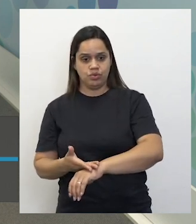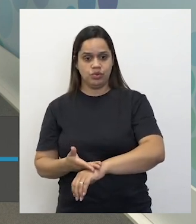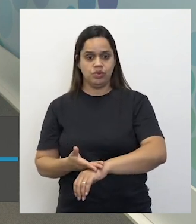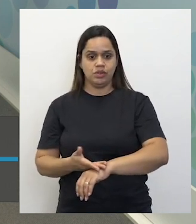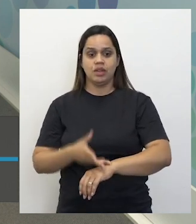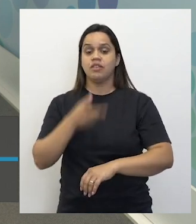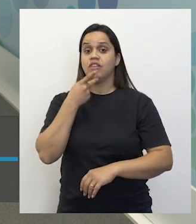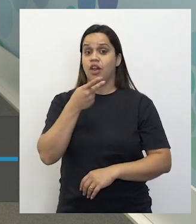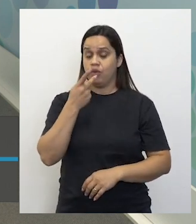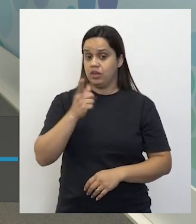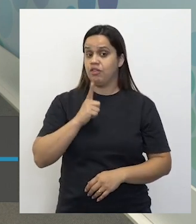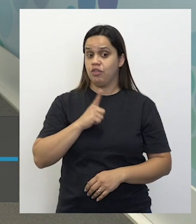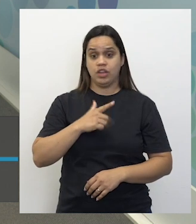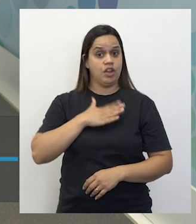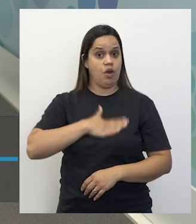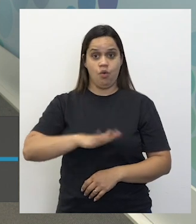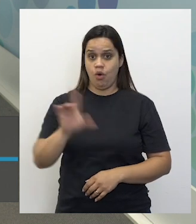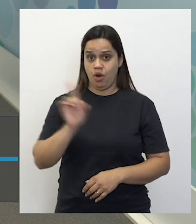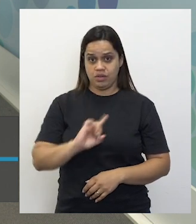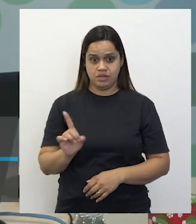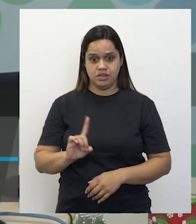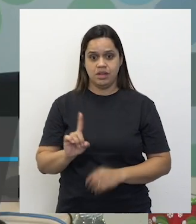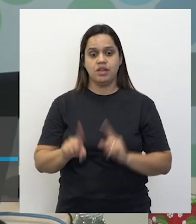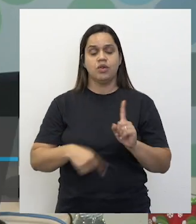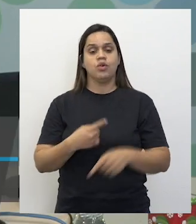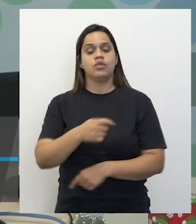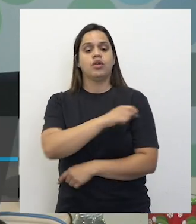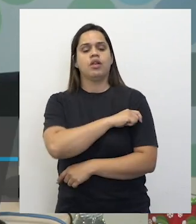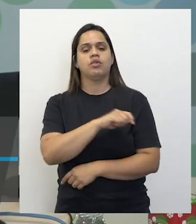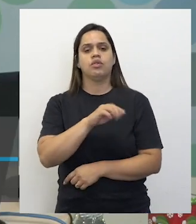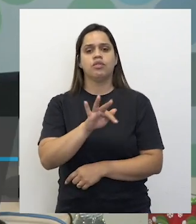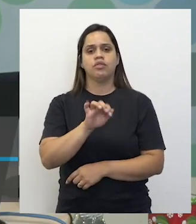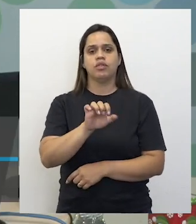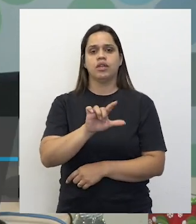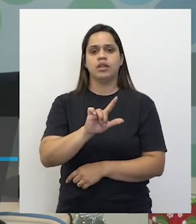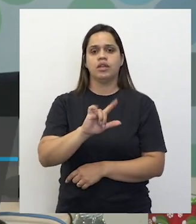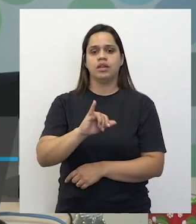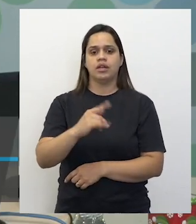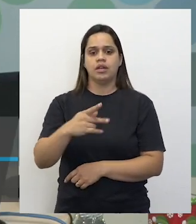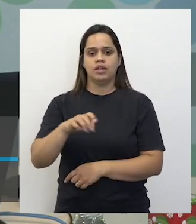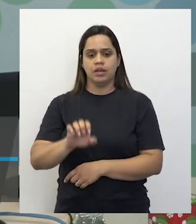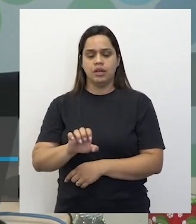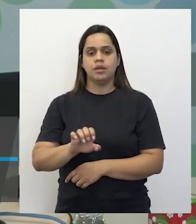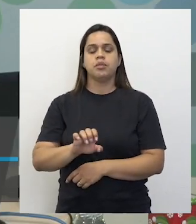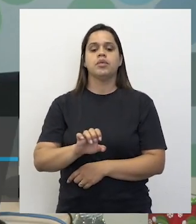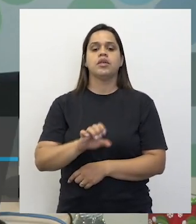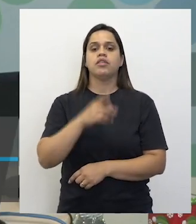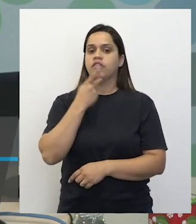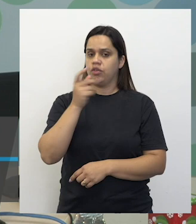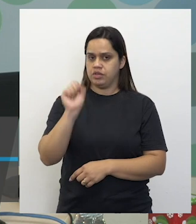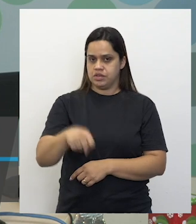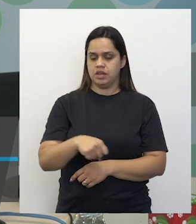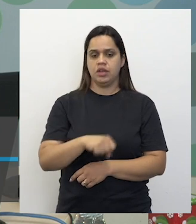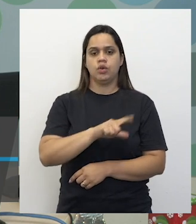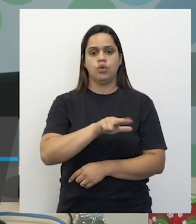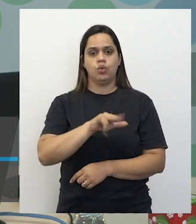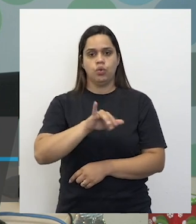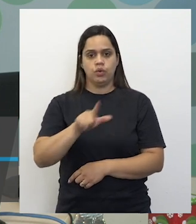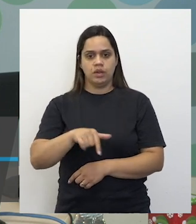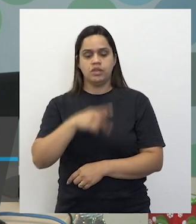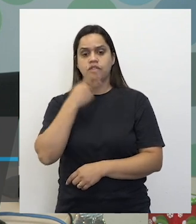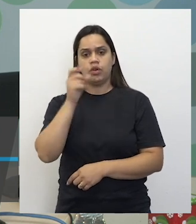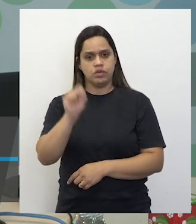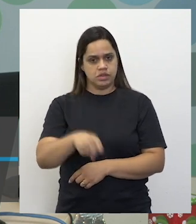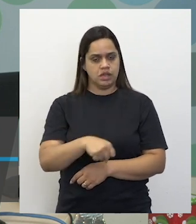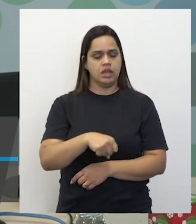gente que falou que não gosta mesmo, né? Agora o Felipe disse que... Felipe da Maria disse que sim. O Luiz Miguel diz, sim, eu